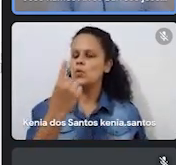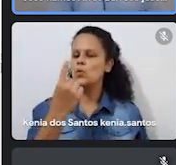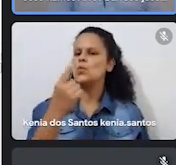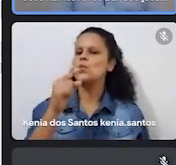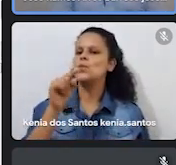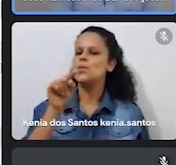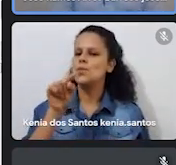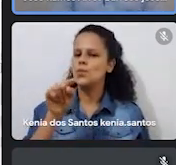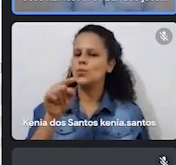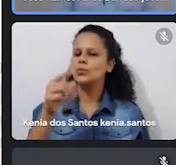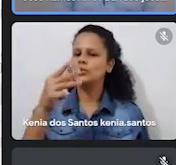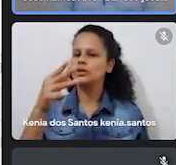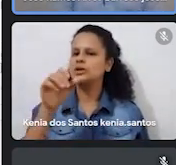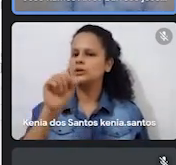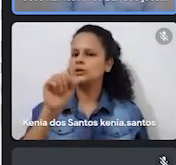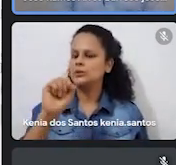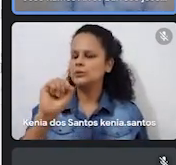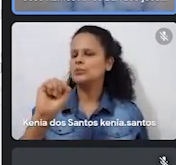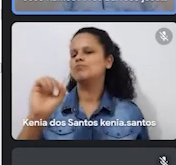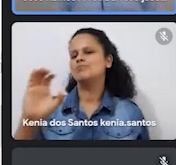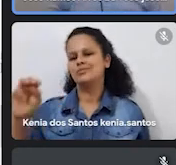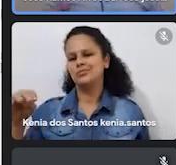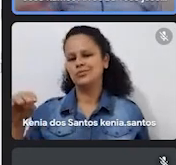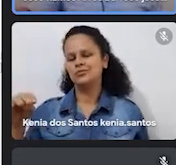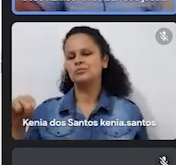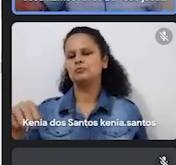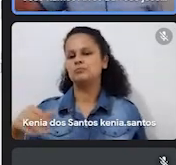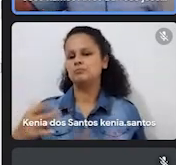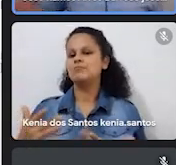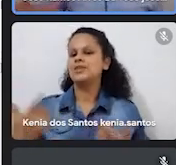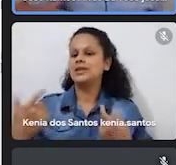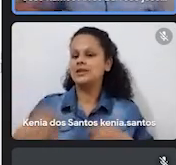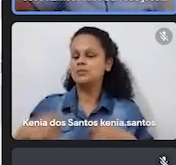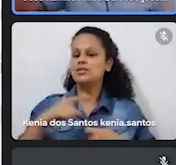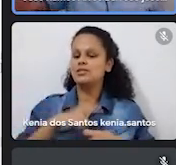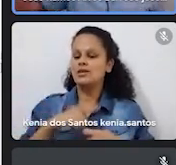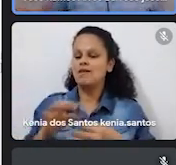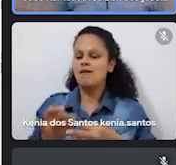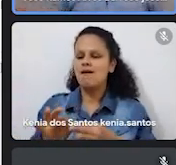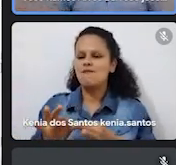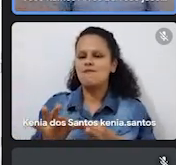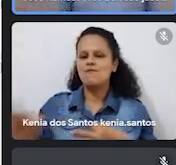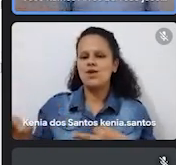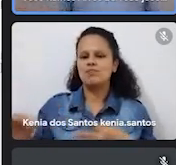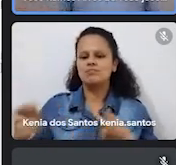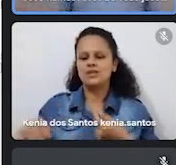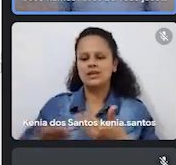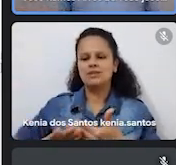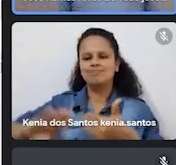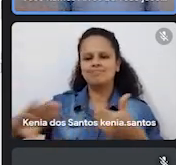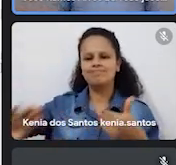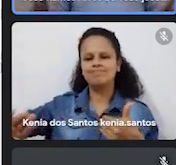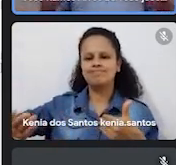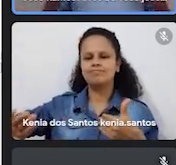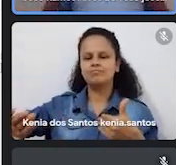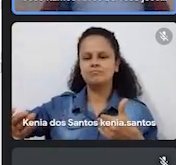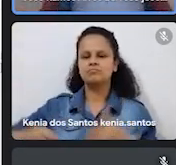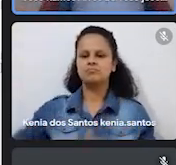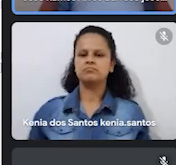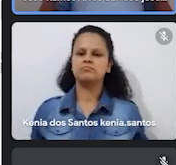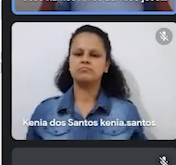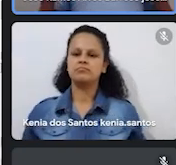1,38 centímetros. Então, eu tenho que ter aquela distância ali.